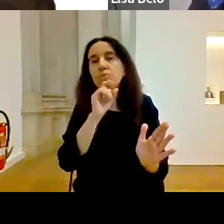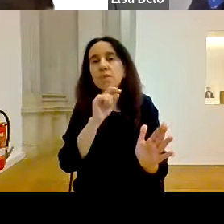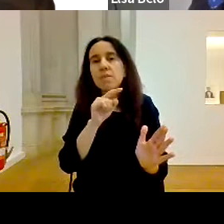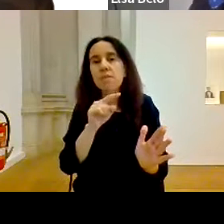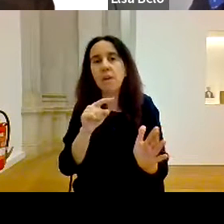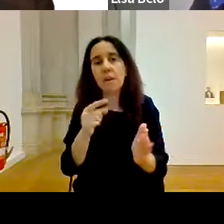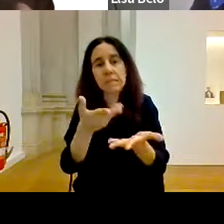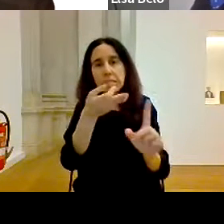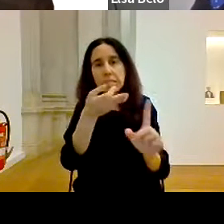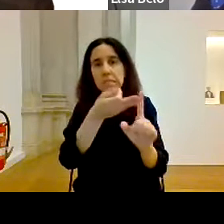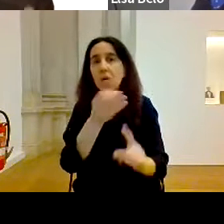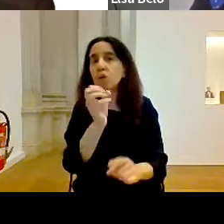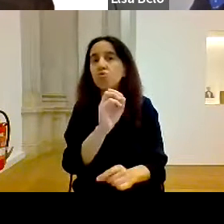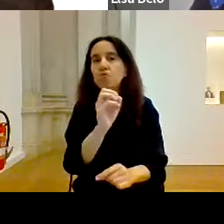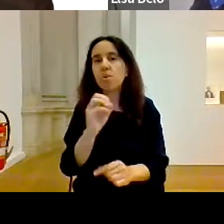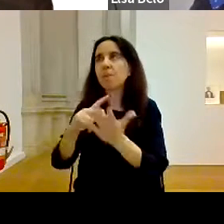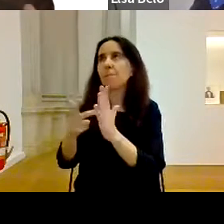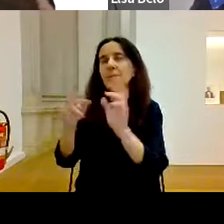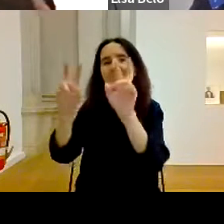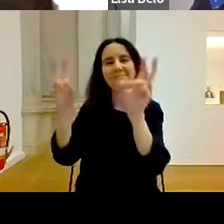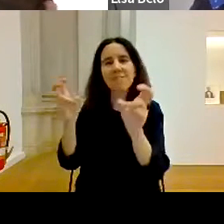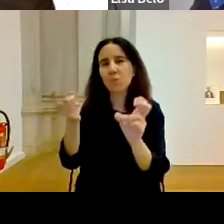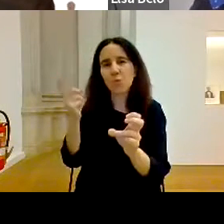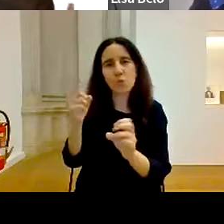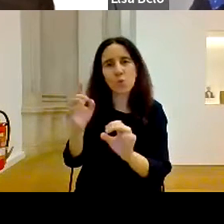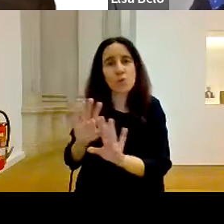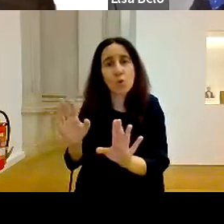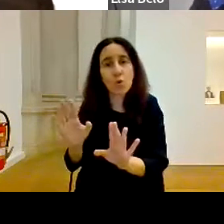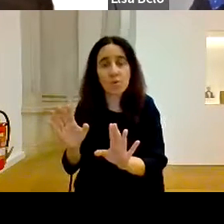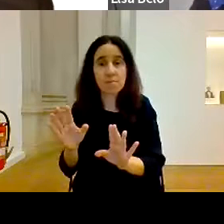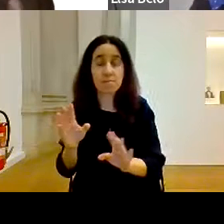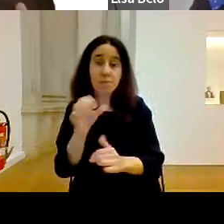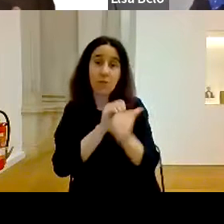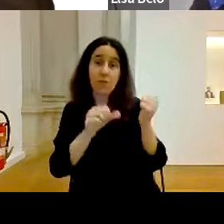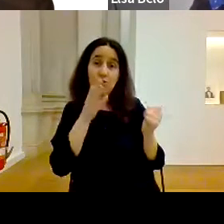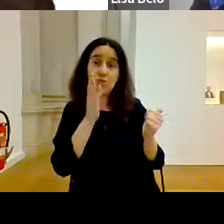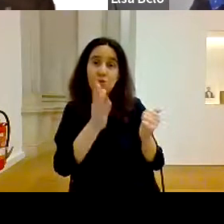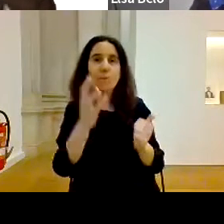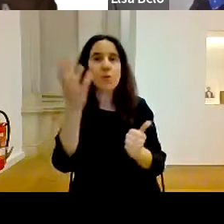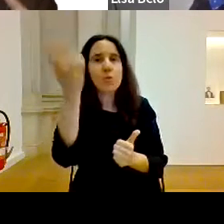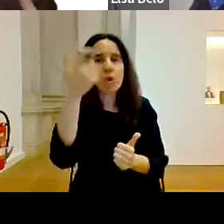fim, mas portanto não é um tema tecnológico, é um tema só voltando